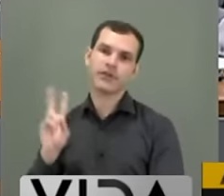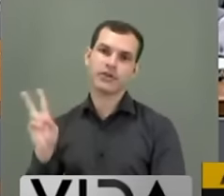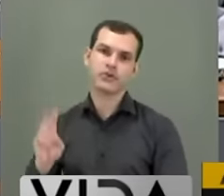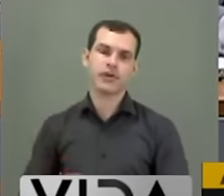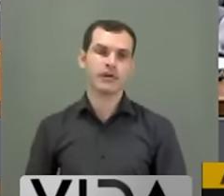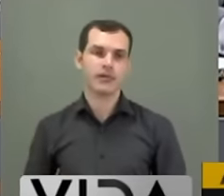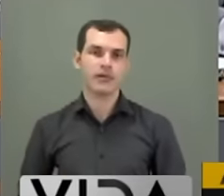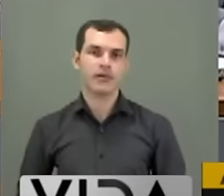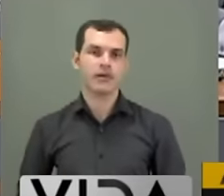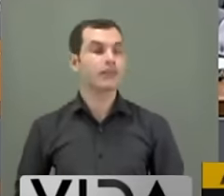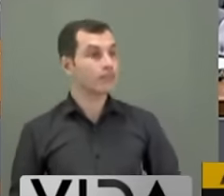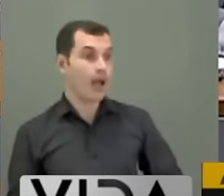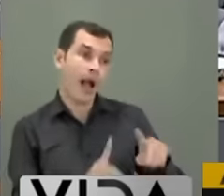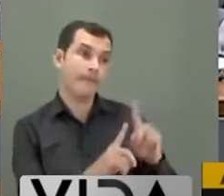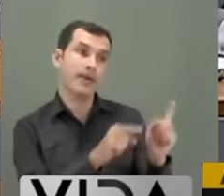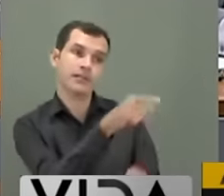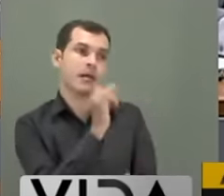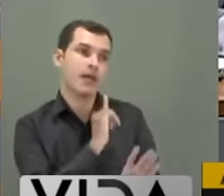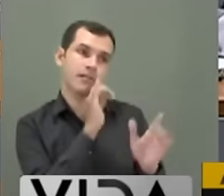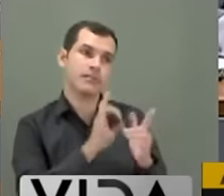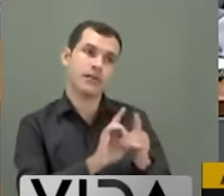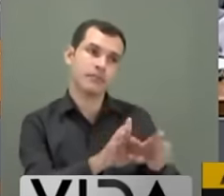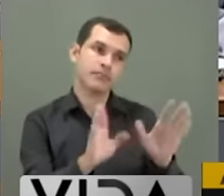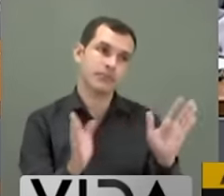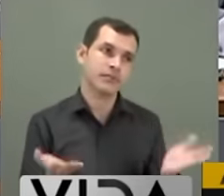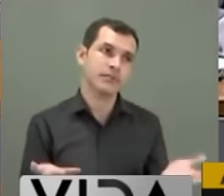democracia. Não, eu estou lhe dando um exemplo.